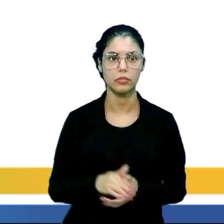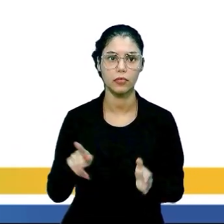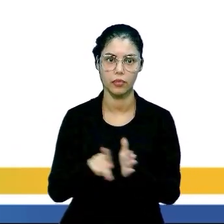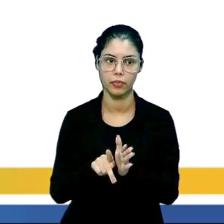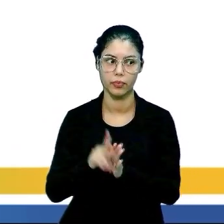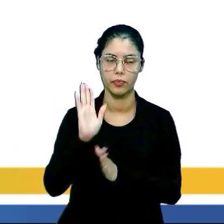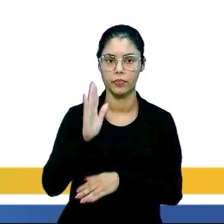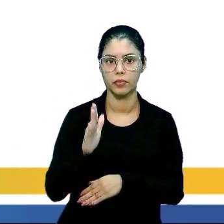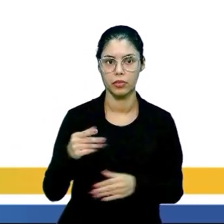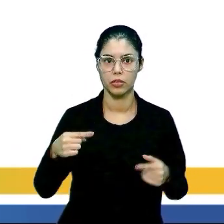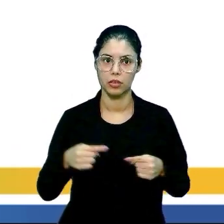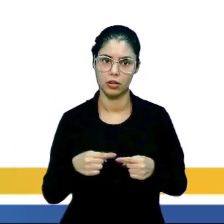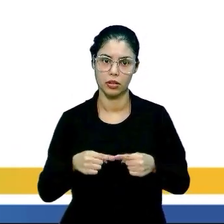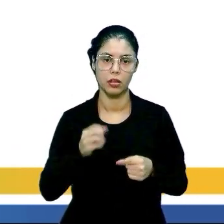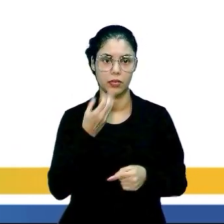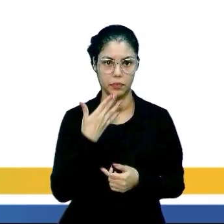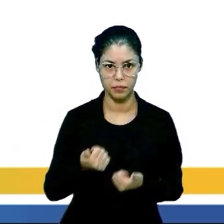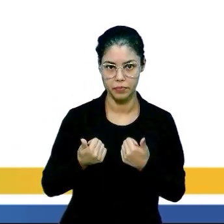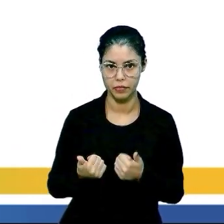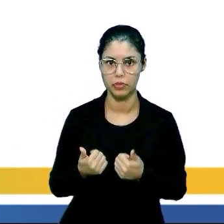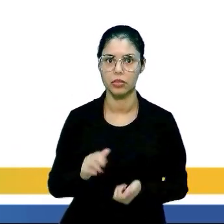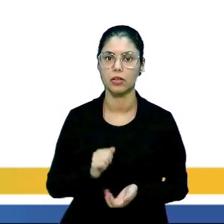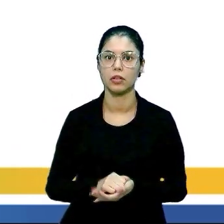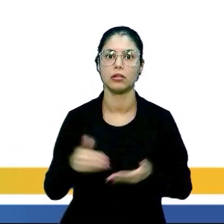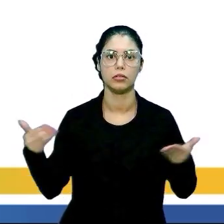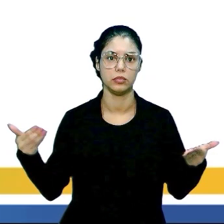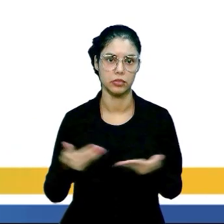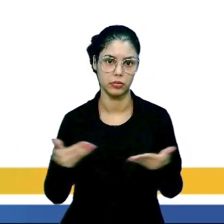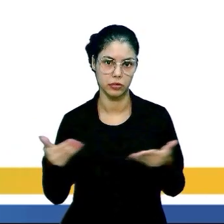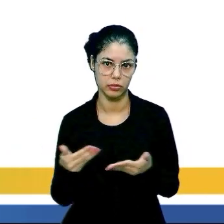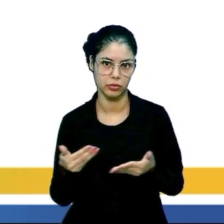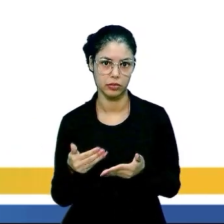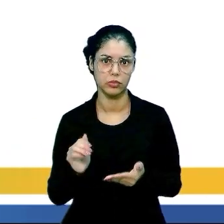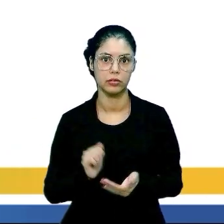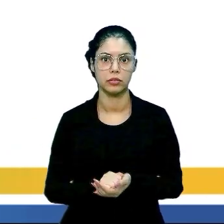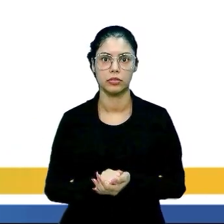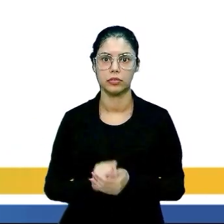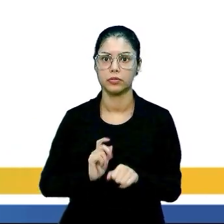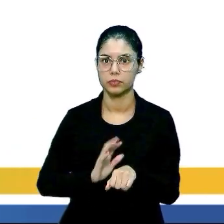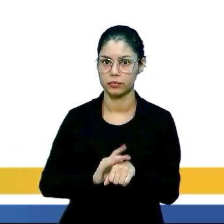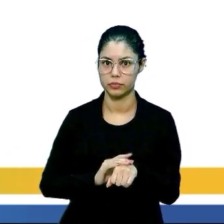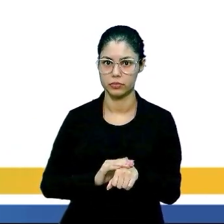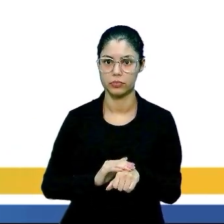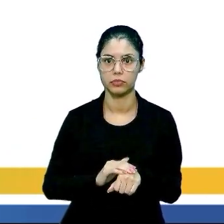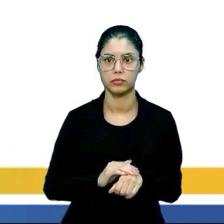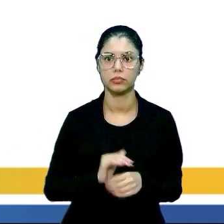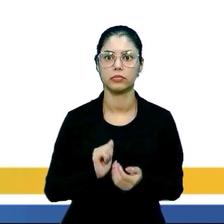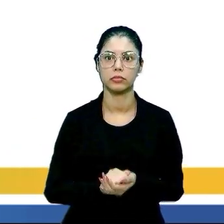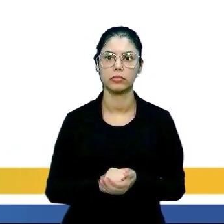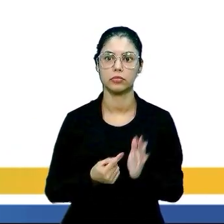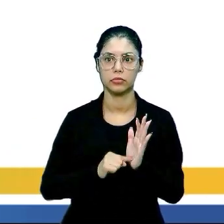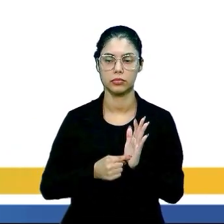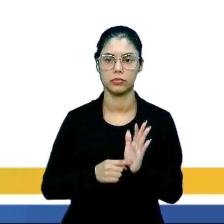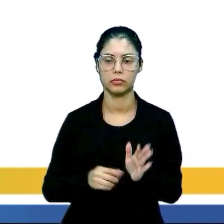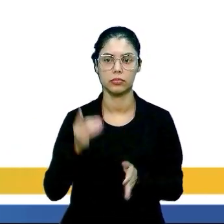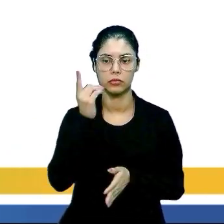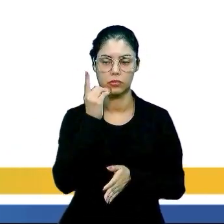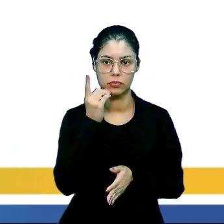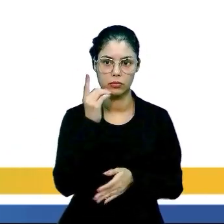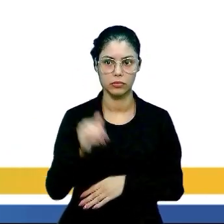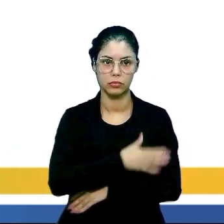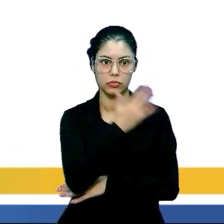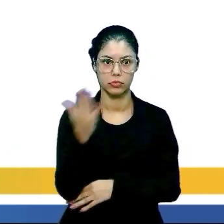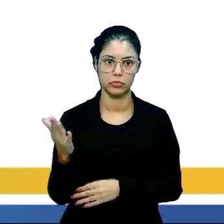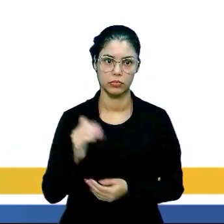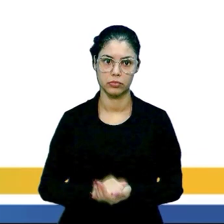Seu Marra já concordou. Está bem, seu Laio. Por hoje, como foi por doença, eu aponto